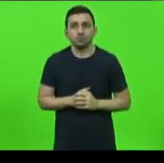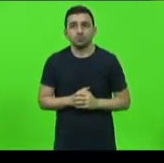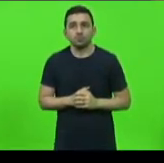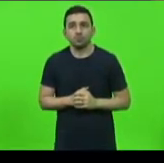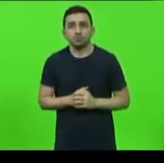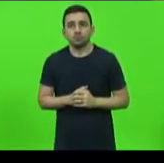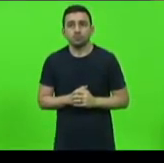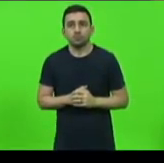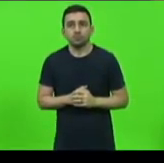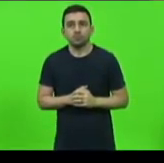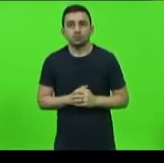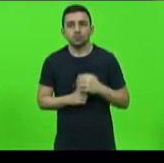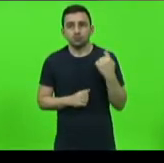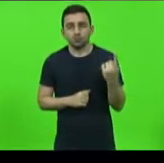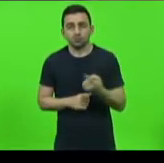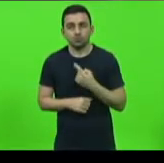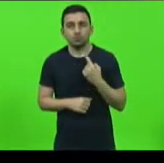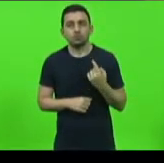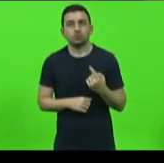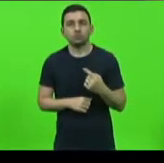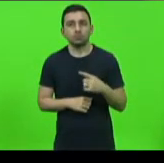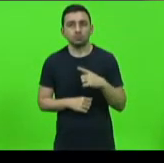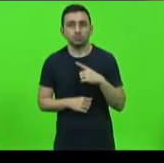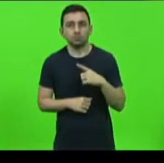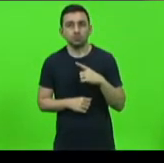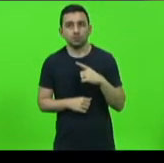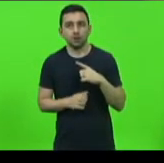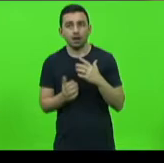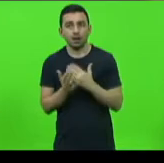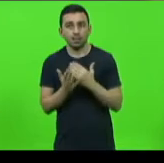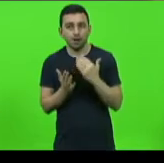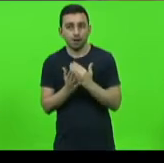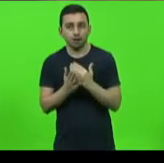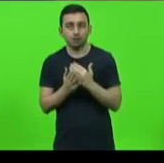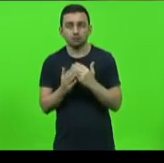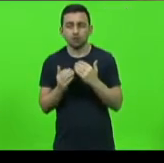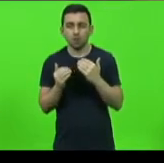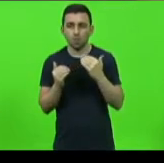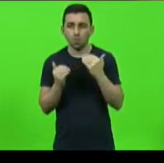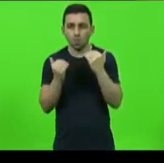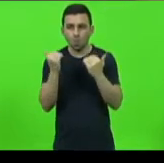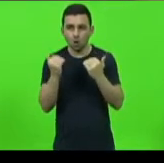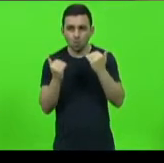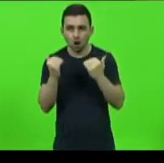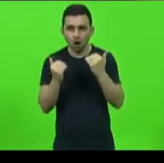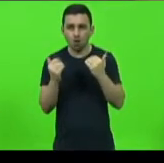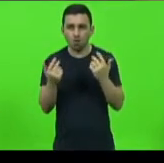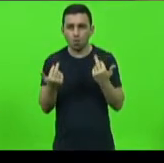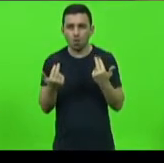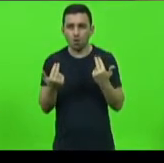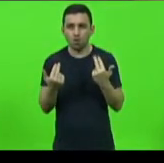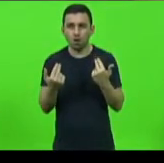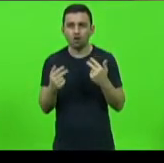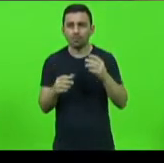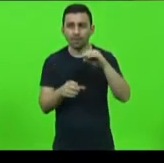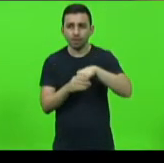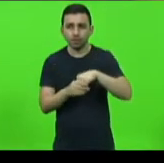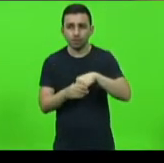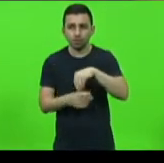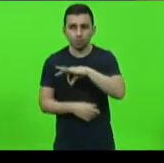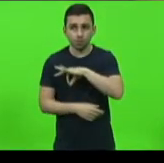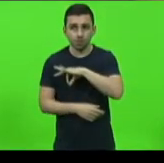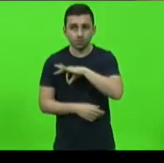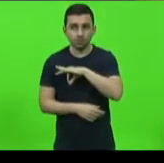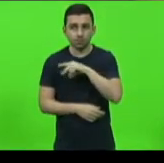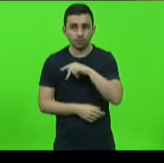de termos, além da paridade com as outras categorias, só dentro da própria Polícia Militar, tem três formas de